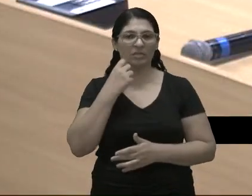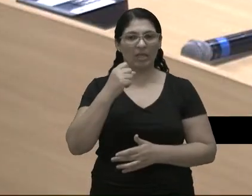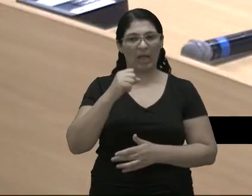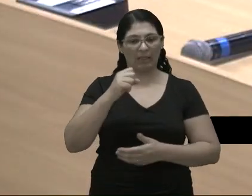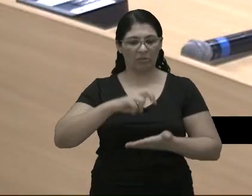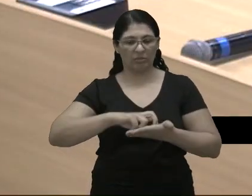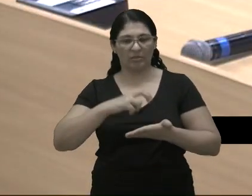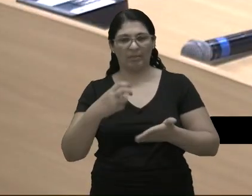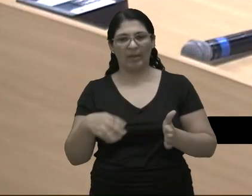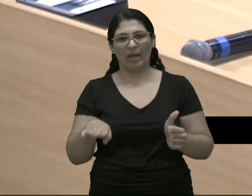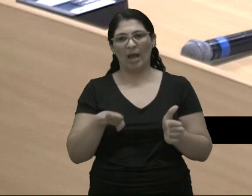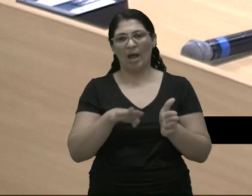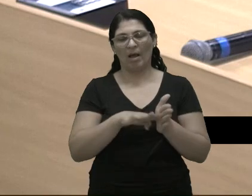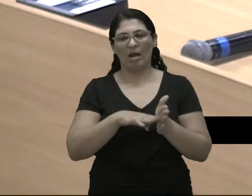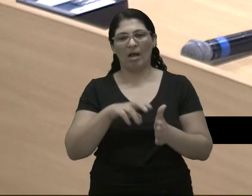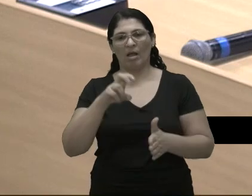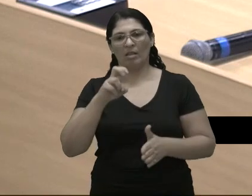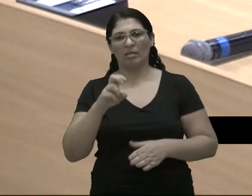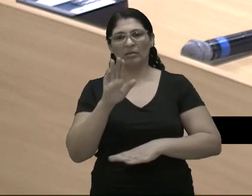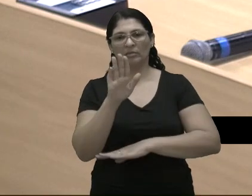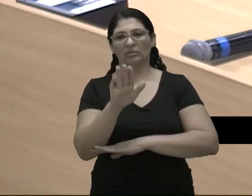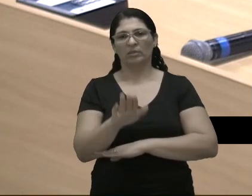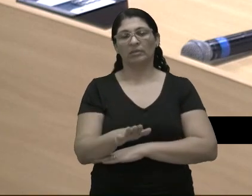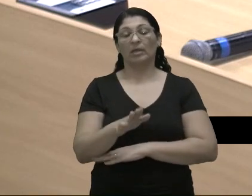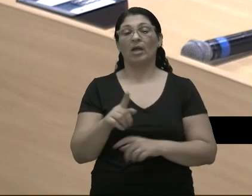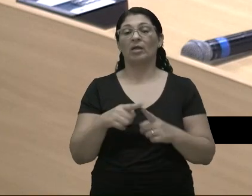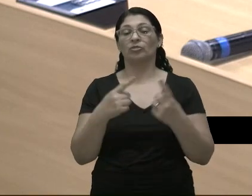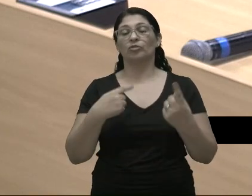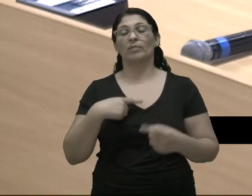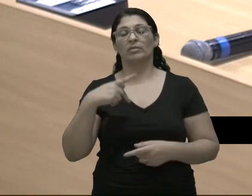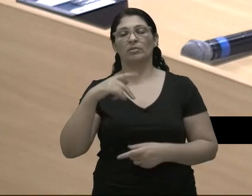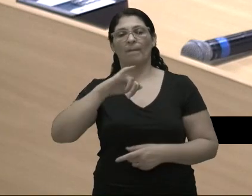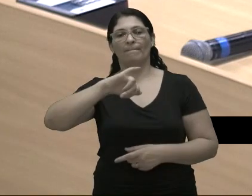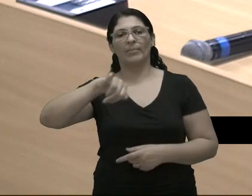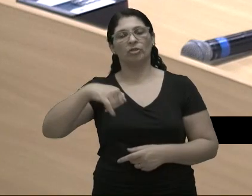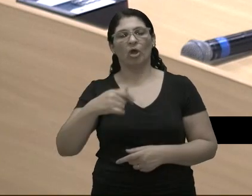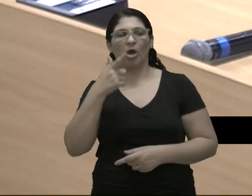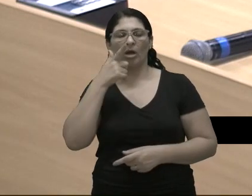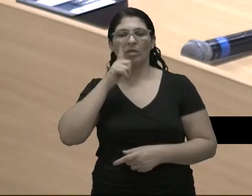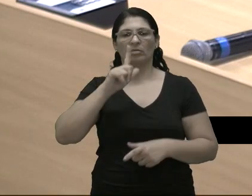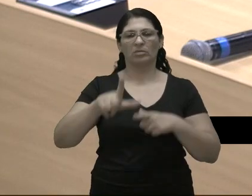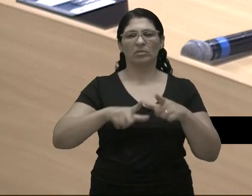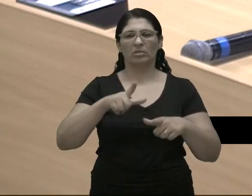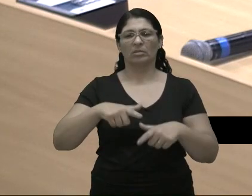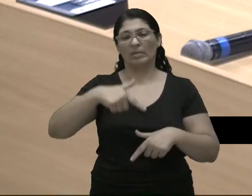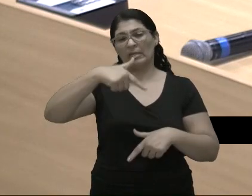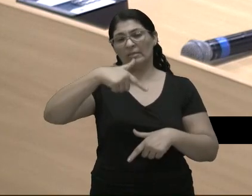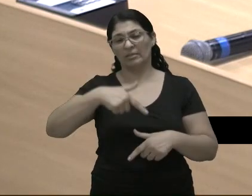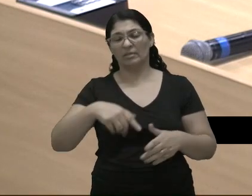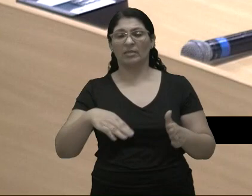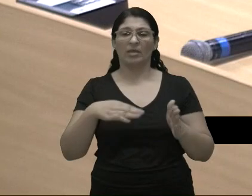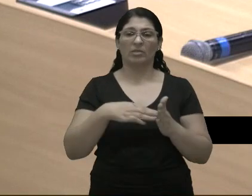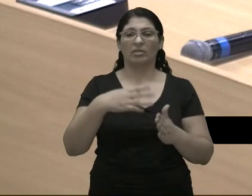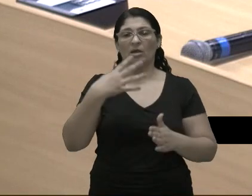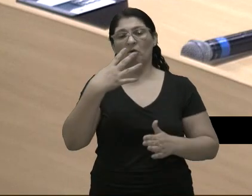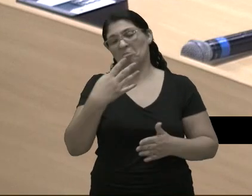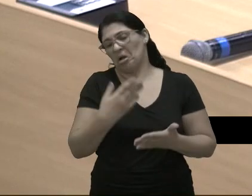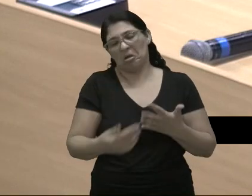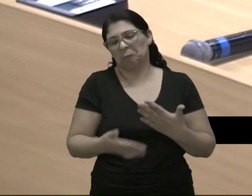eu ser PJ, eu consigo fazer uns horários assim, 7 às 4, 7 às 10 da noite, para mim é